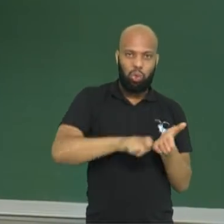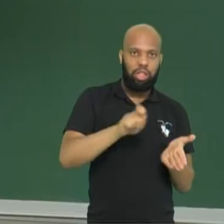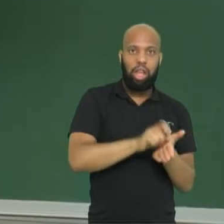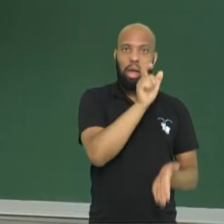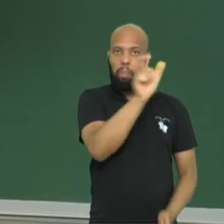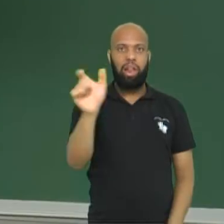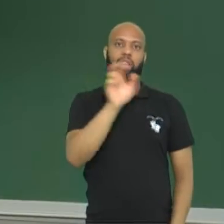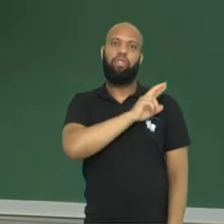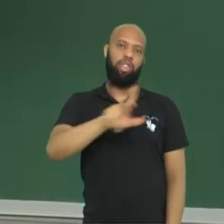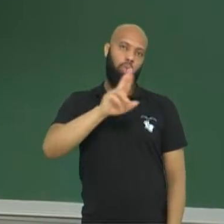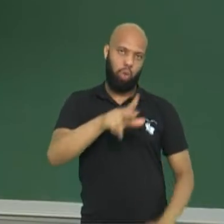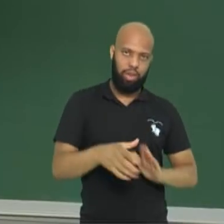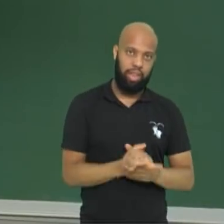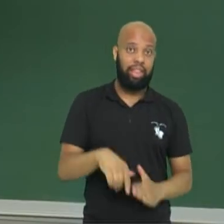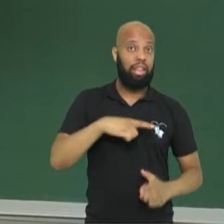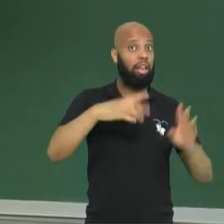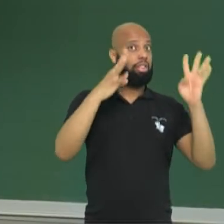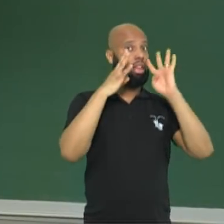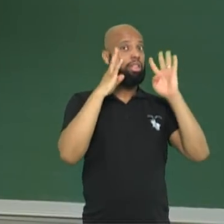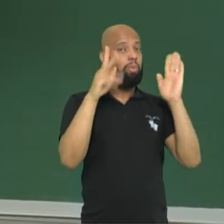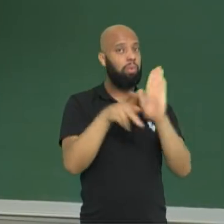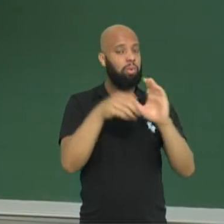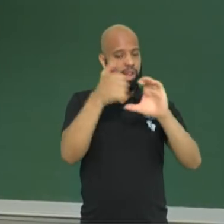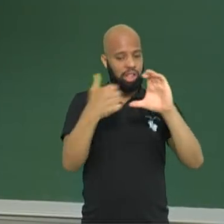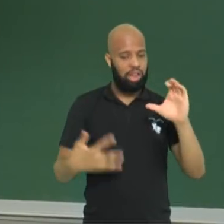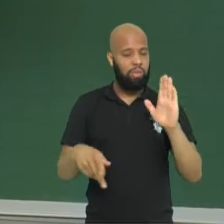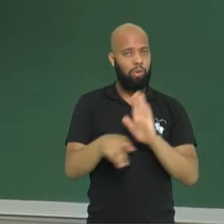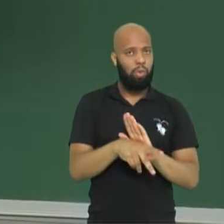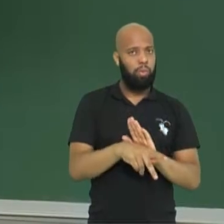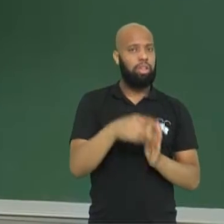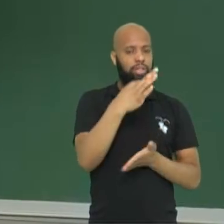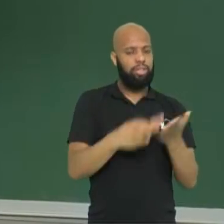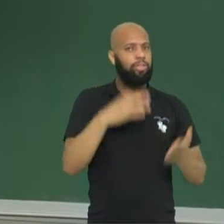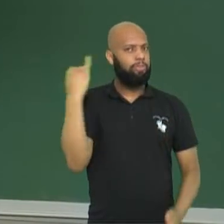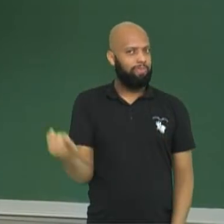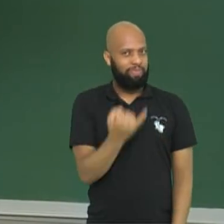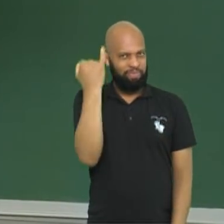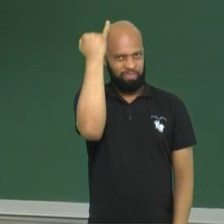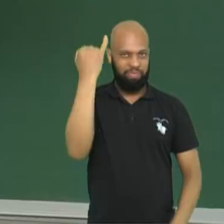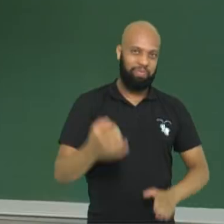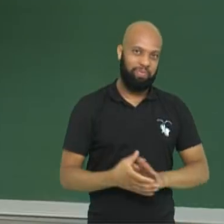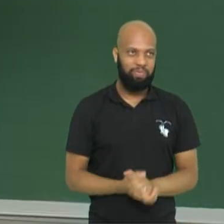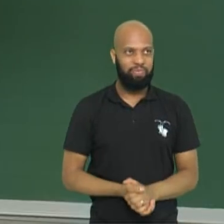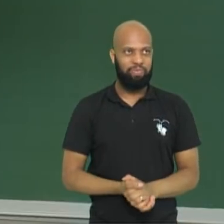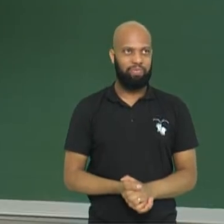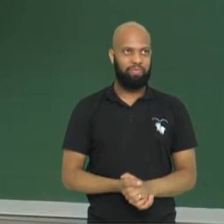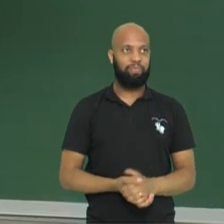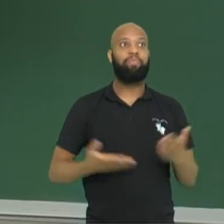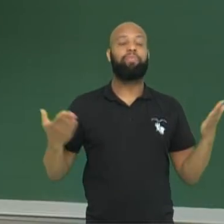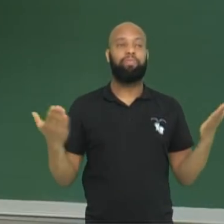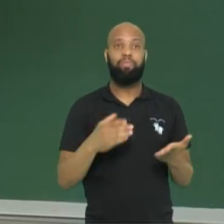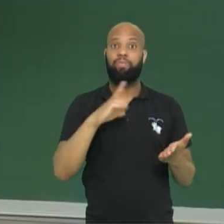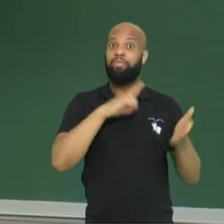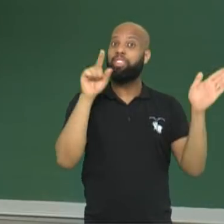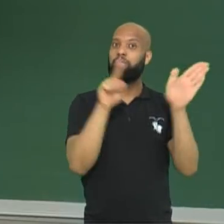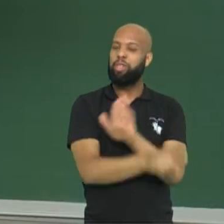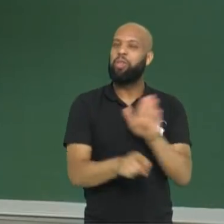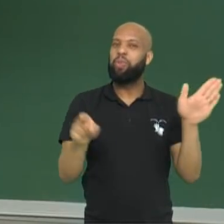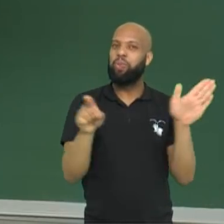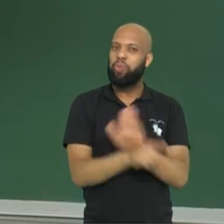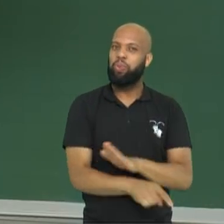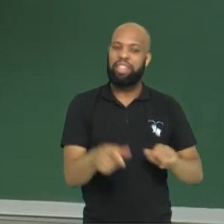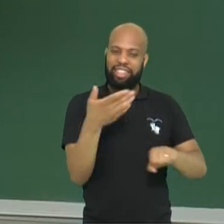sempre estar atentos, então, a essas características desse texto, que são bem importantes, beleza? E agora um quiz aqui